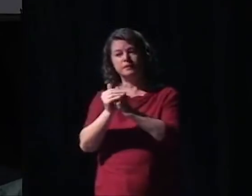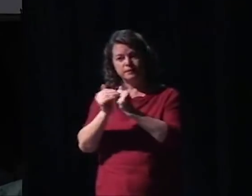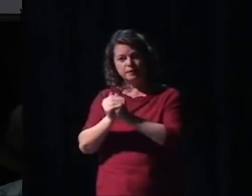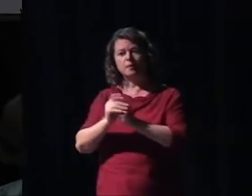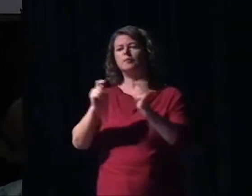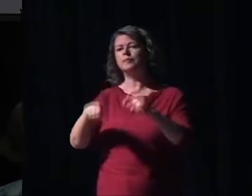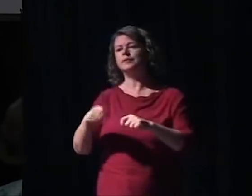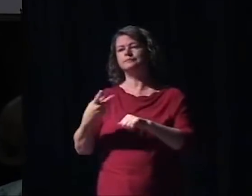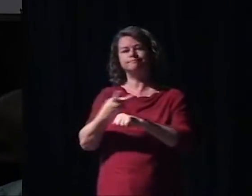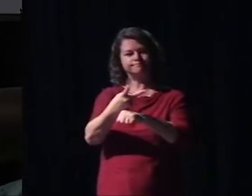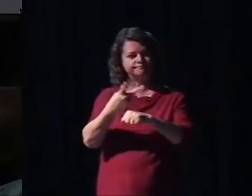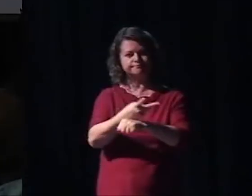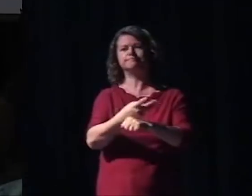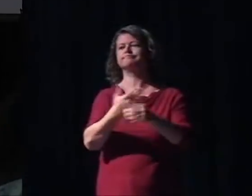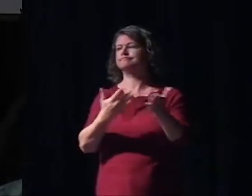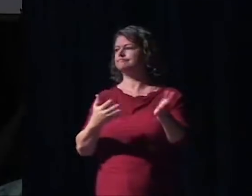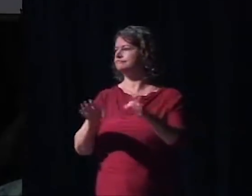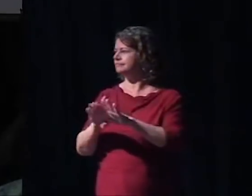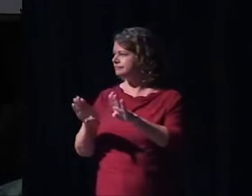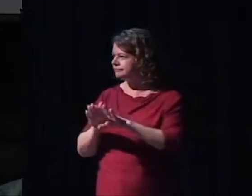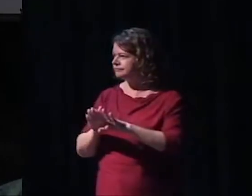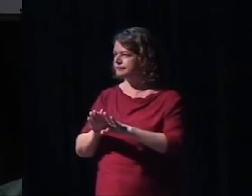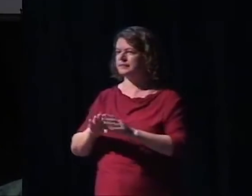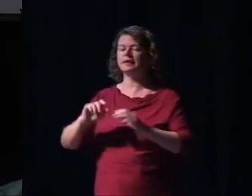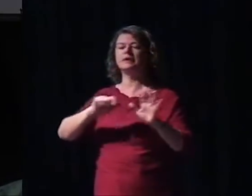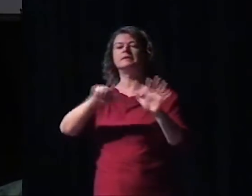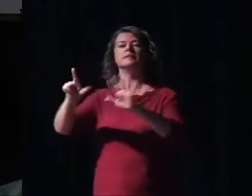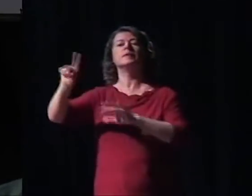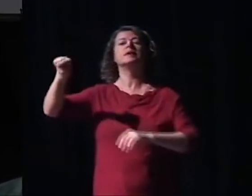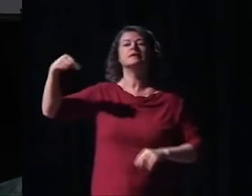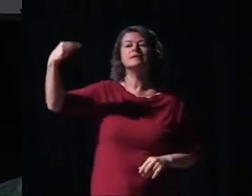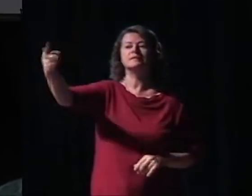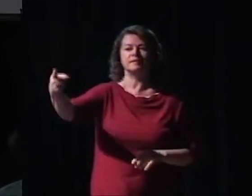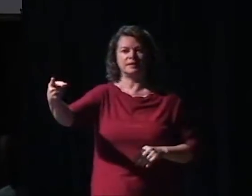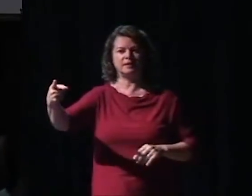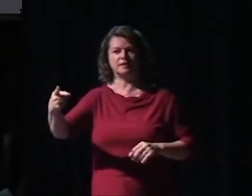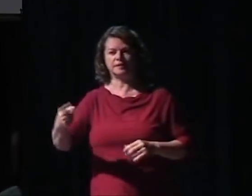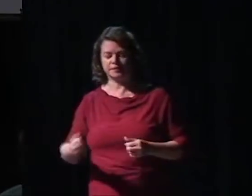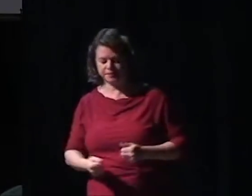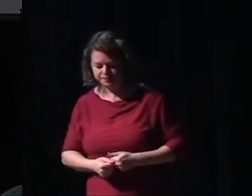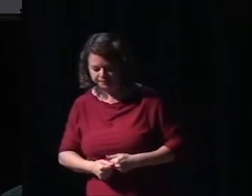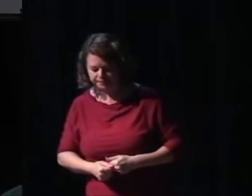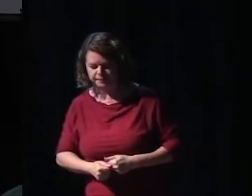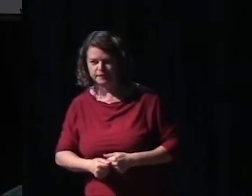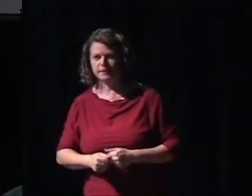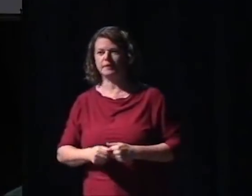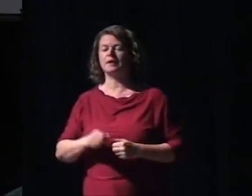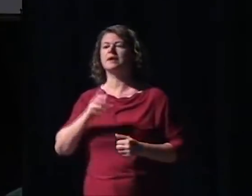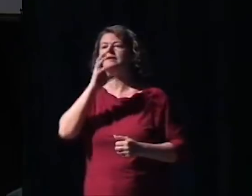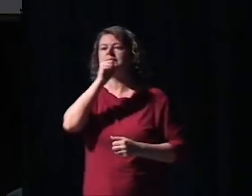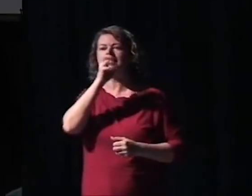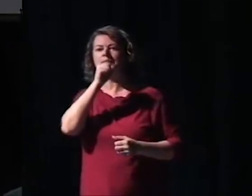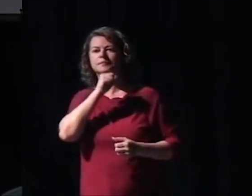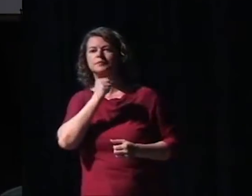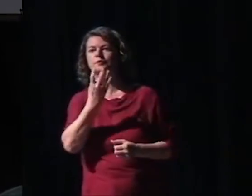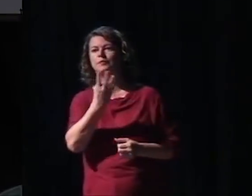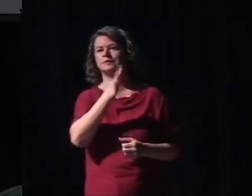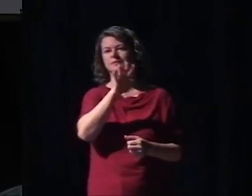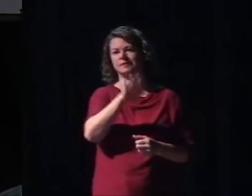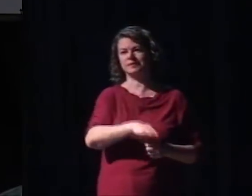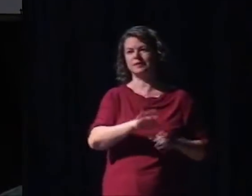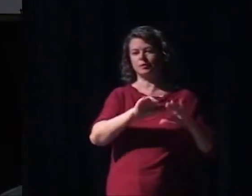Tá bem? Semana que vem, sábado, 16 horas, Congresso Moving. Sábado,